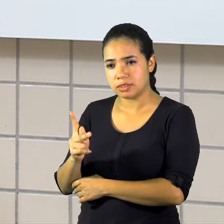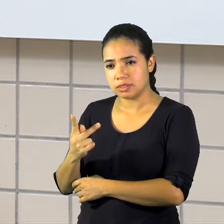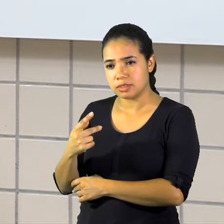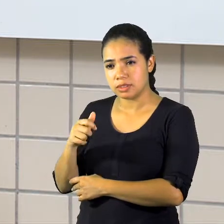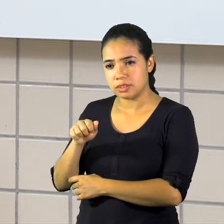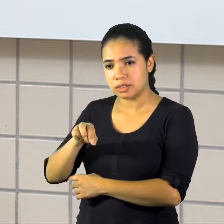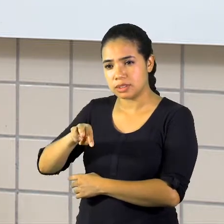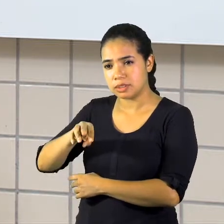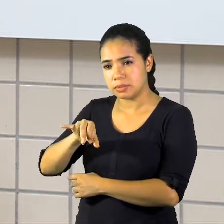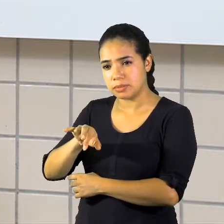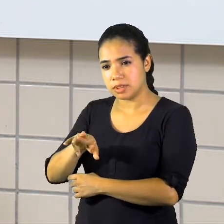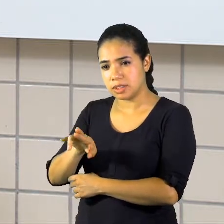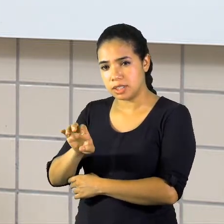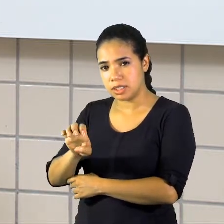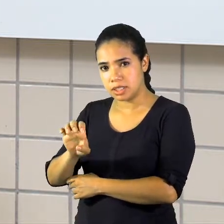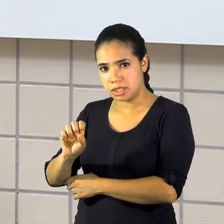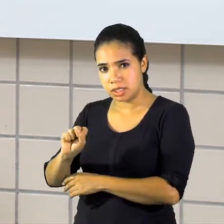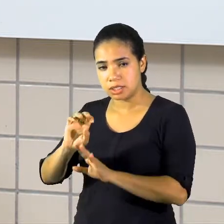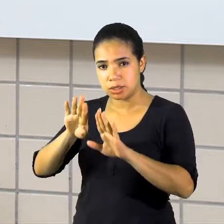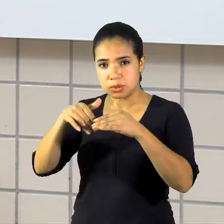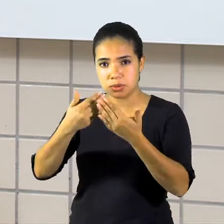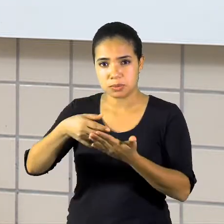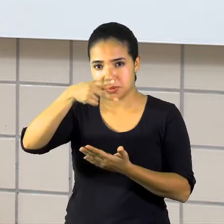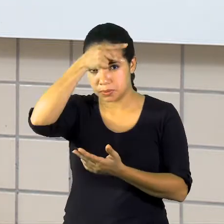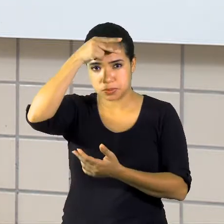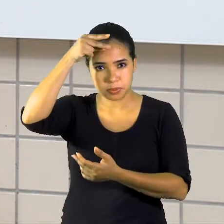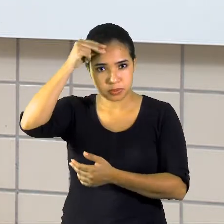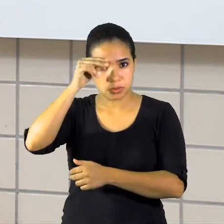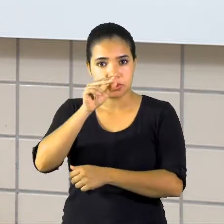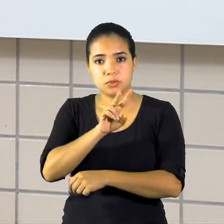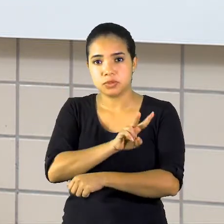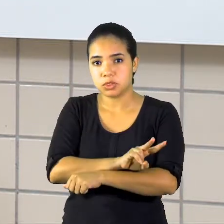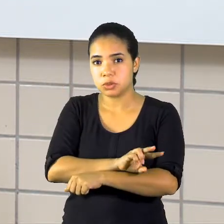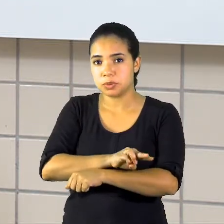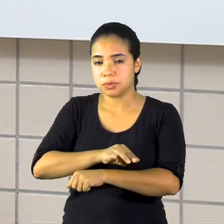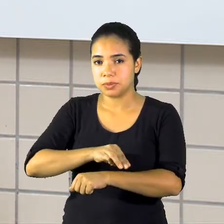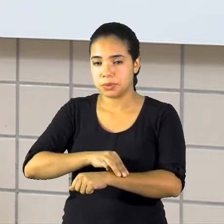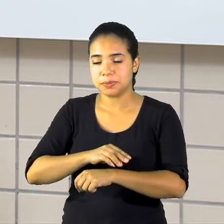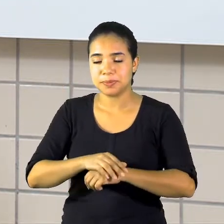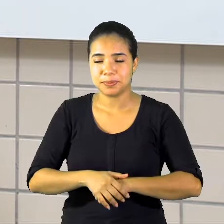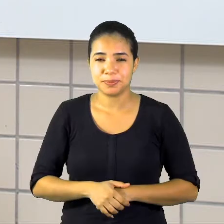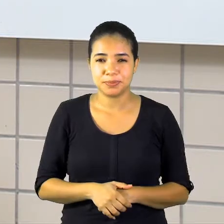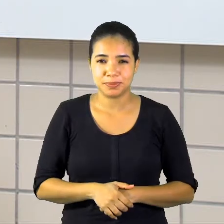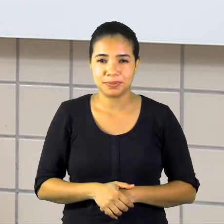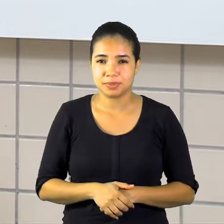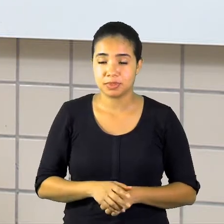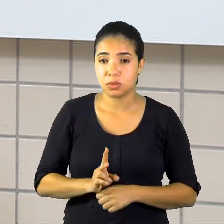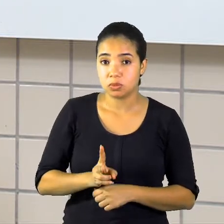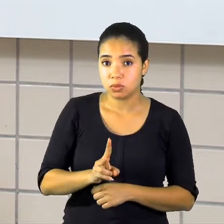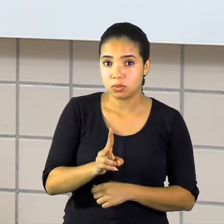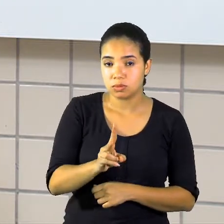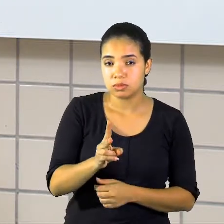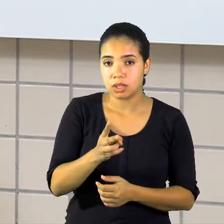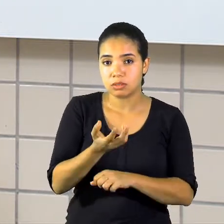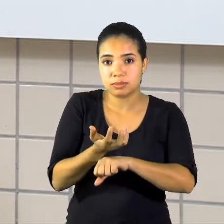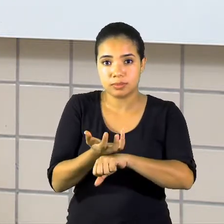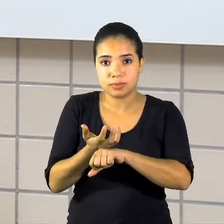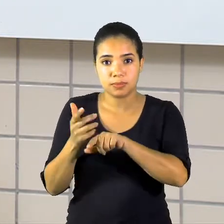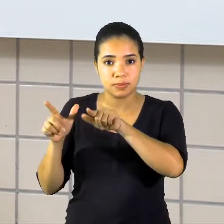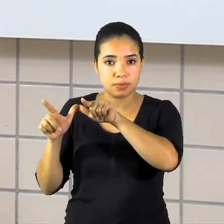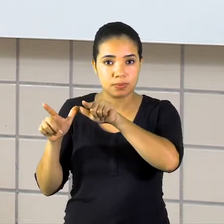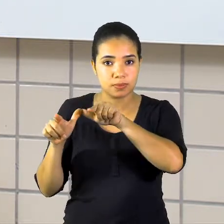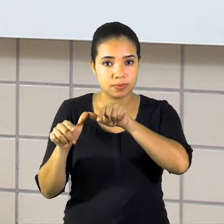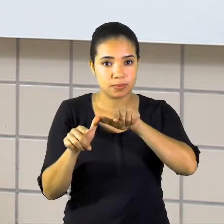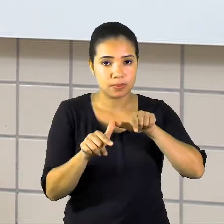Geografia da ETI Vinícius de Moraes, da Rede Municipal de Ensino. E nós vamos continuar trabalhando a nossa disciplina de